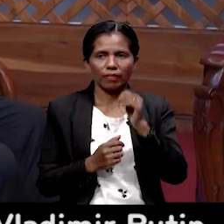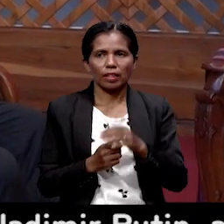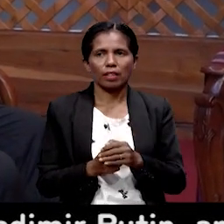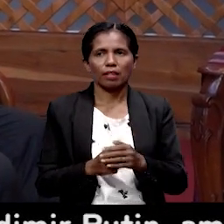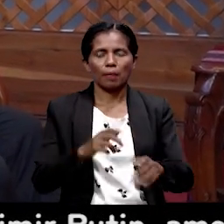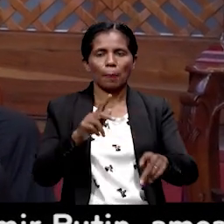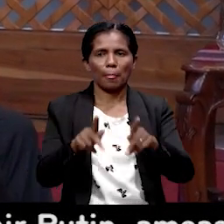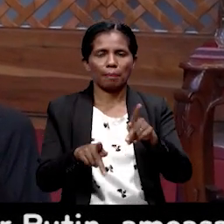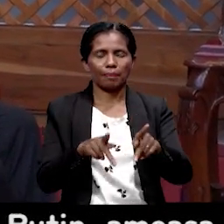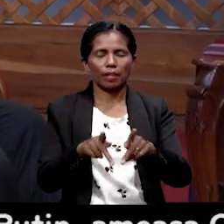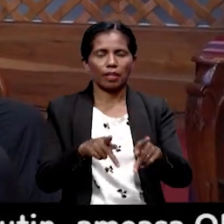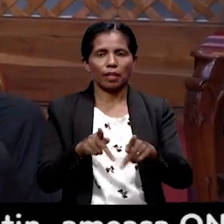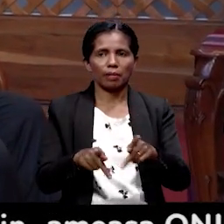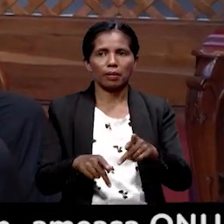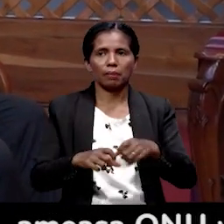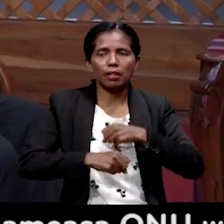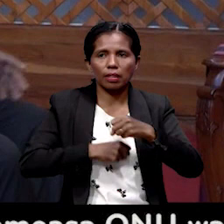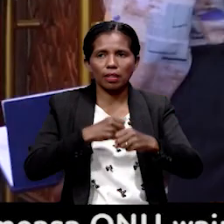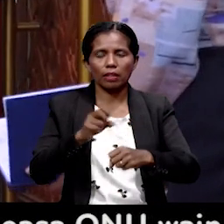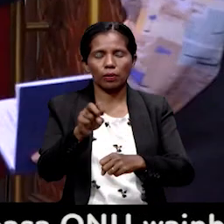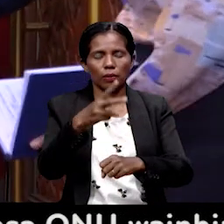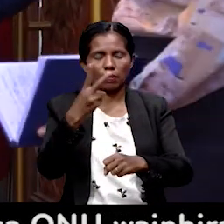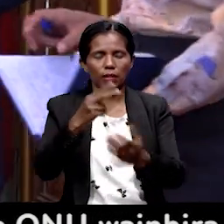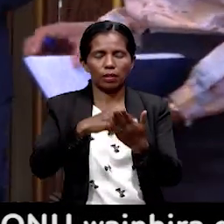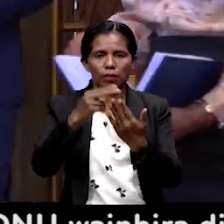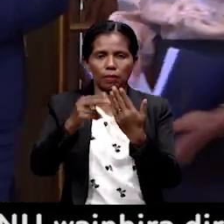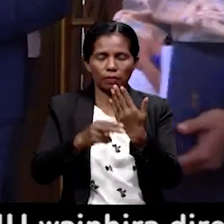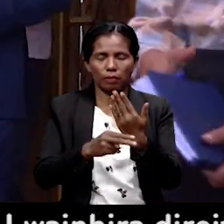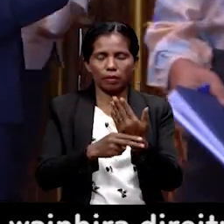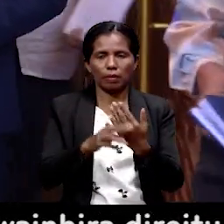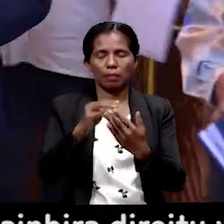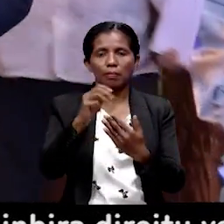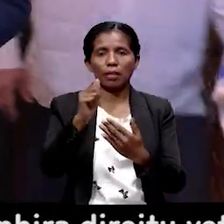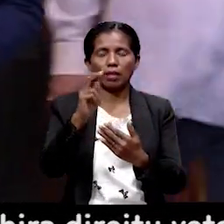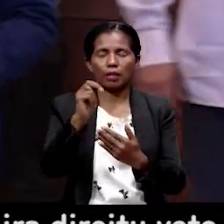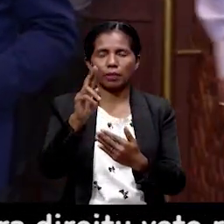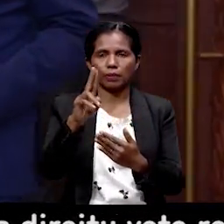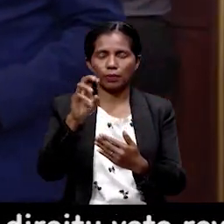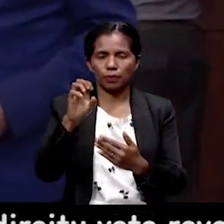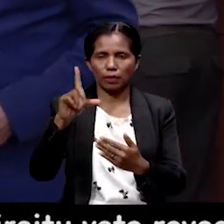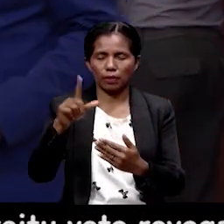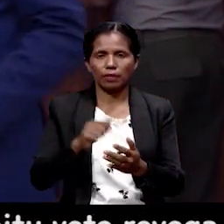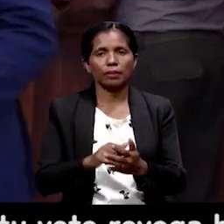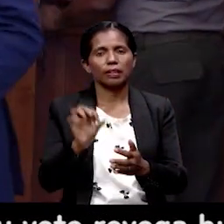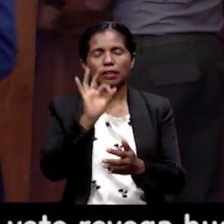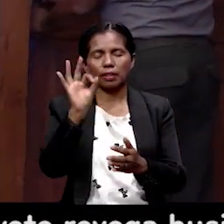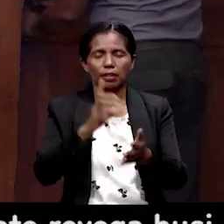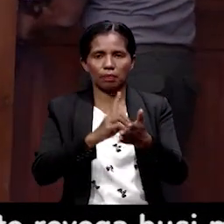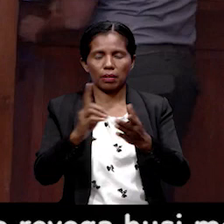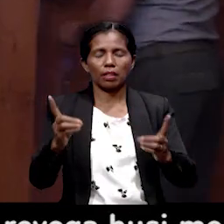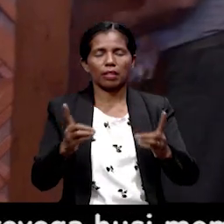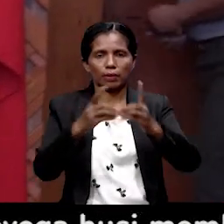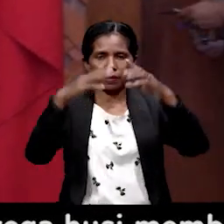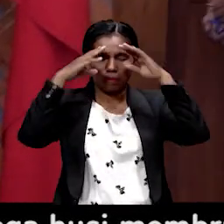Sobrevivente 12 de novembro, massacre Santa Cruz, Manuel de Jesus Saldanha, Asulacat, sexta semana ne, assuro presidente da